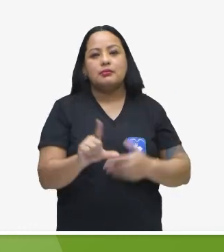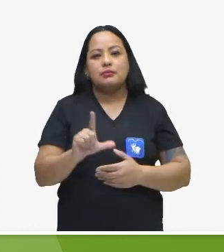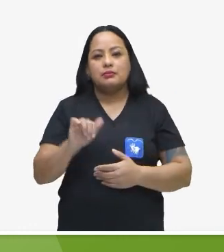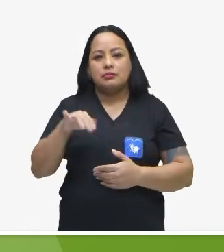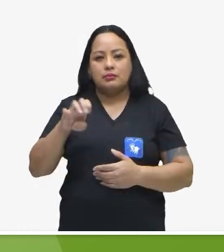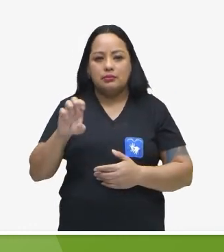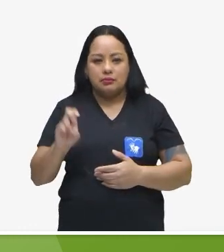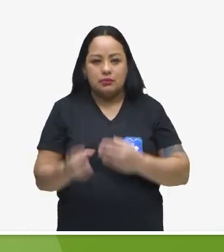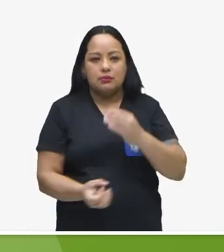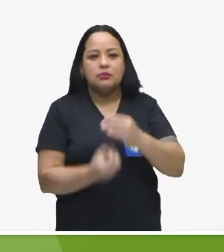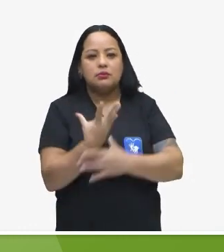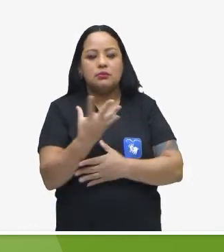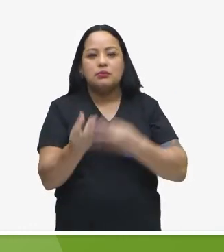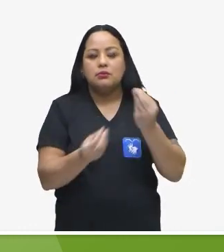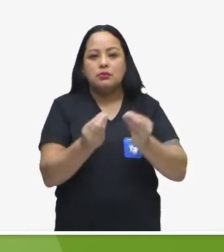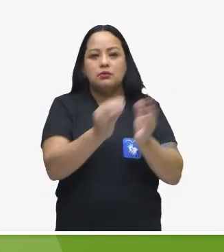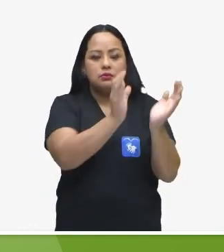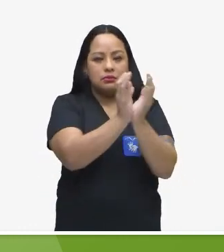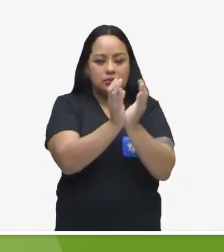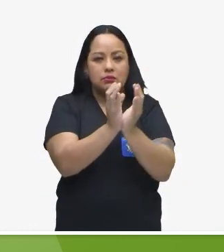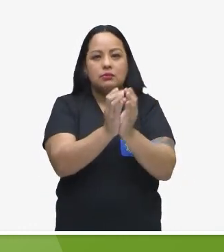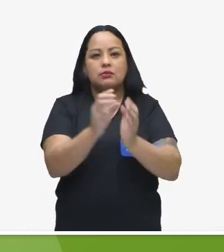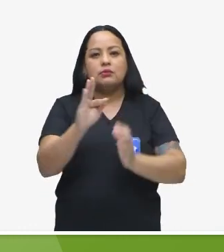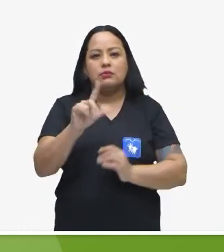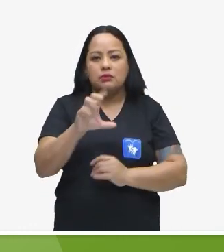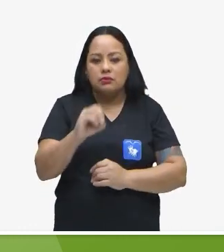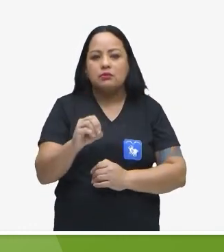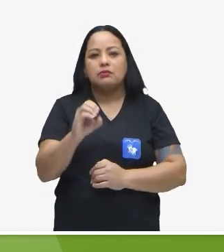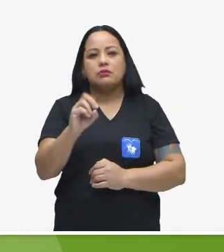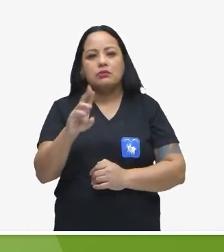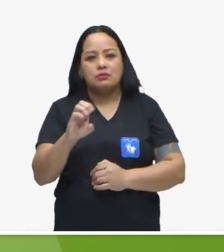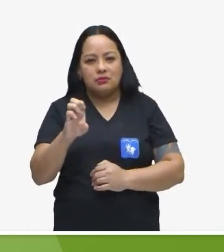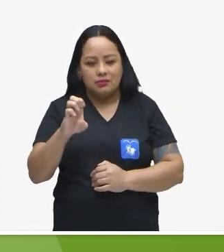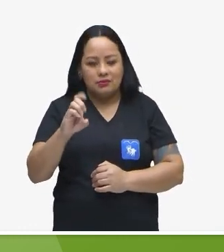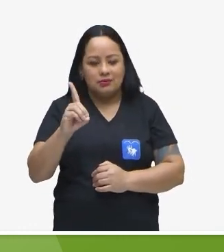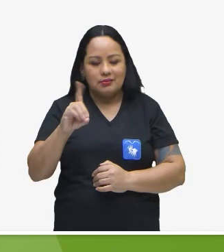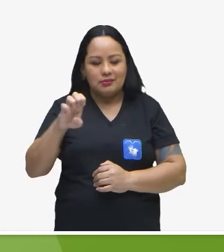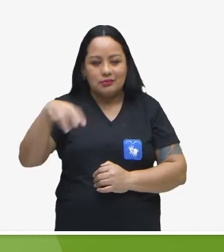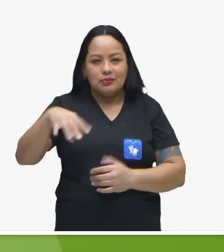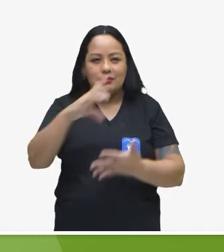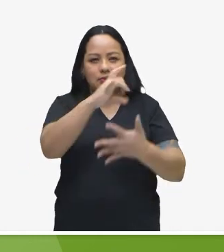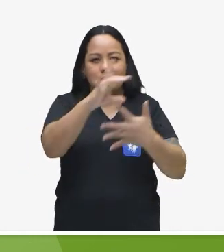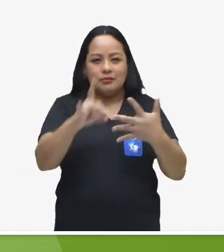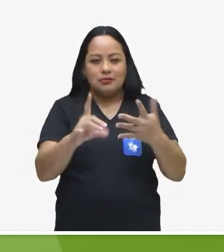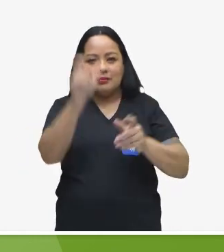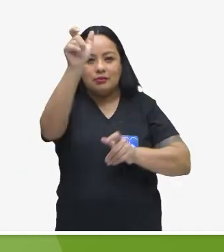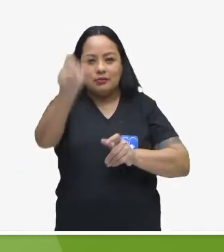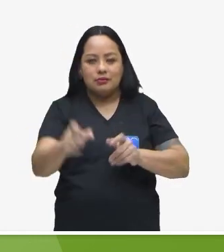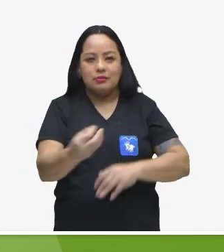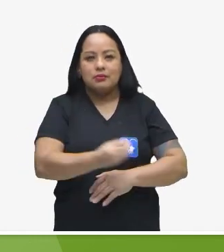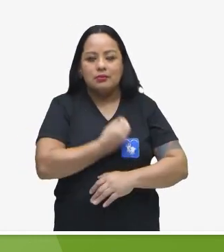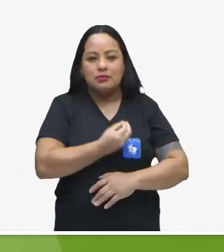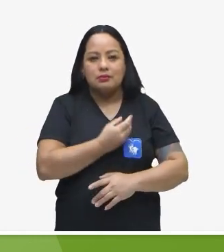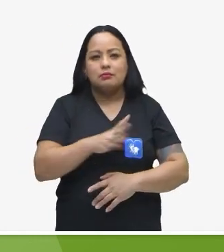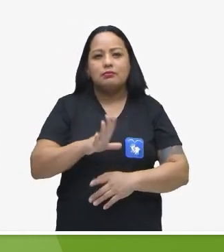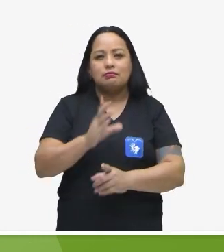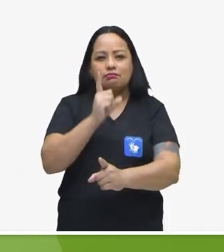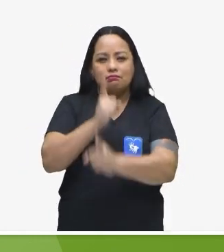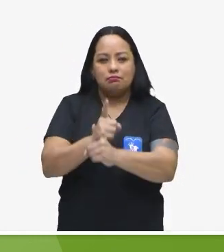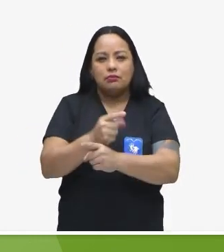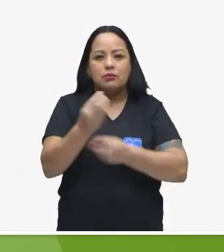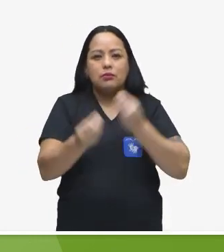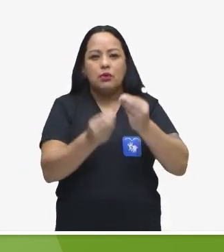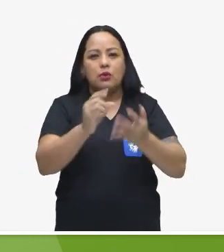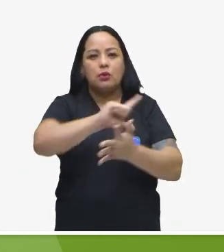de ter criado ali o reino, o filo, a classe, a ordem, tá? Onde cada ser vivo vai ser identificado por seu